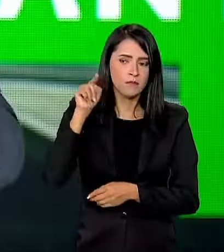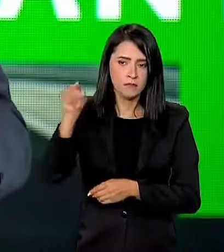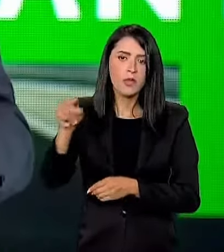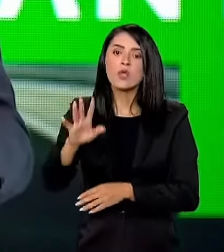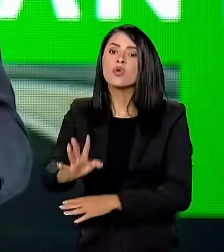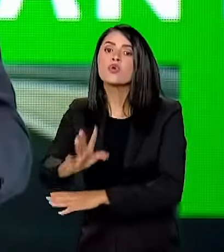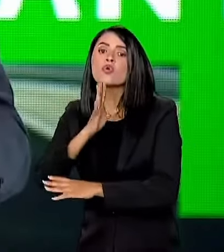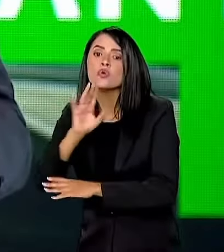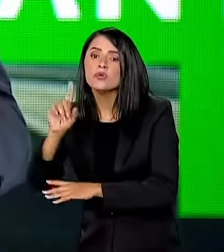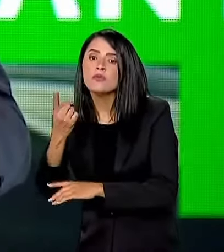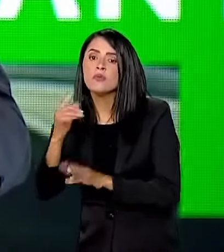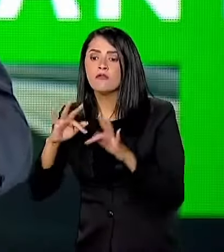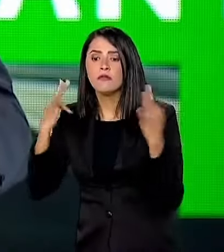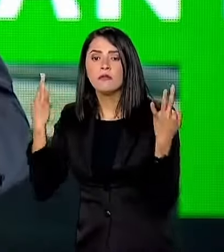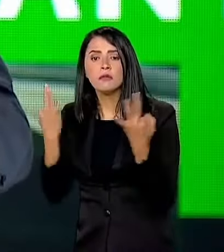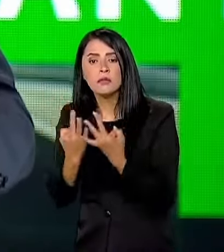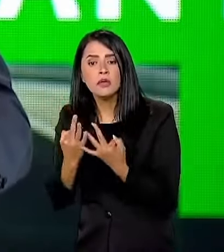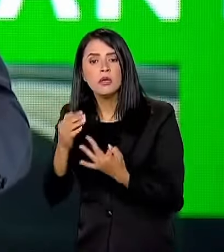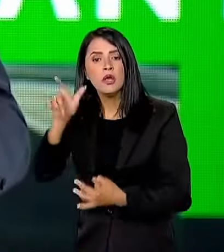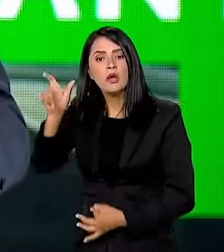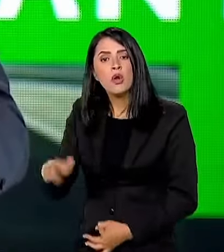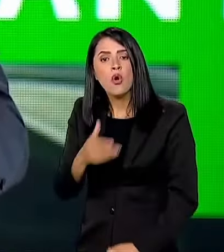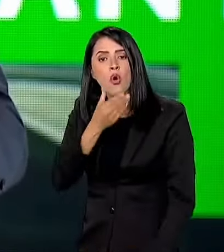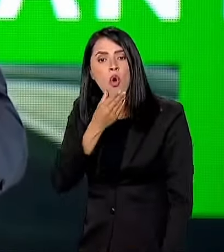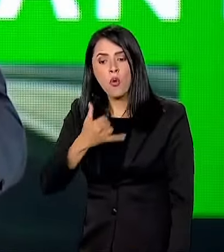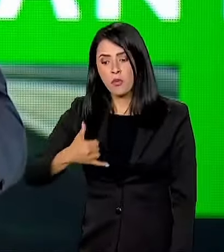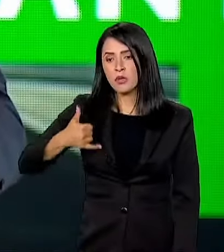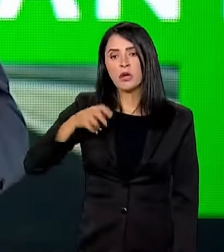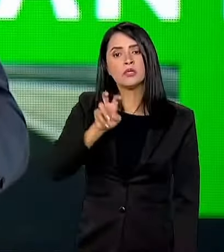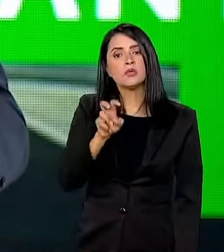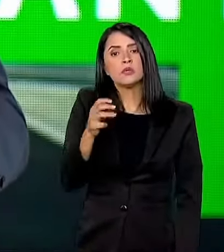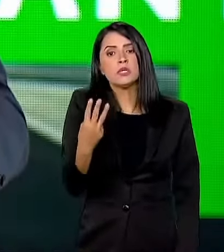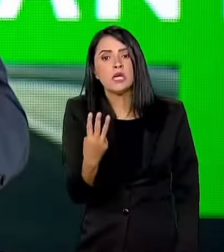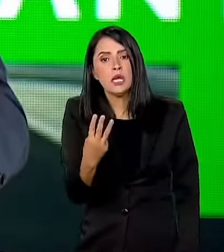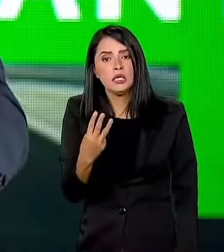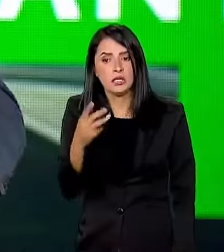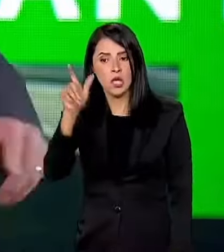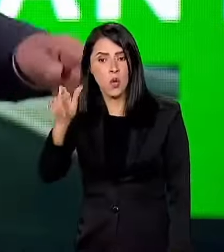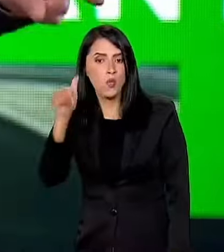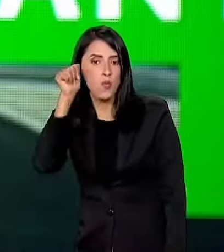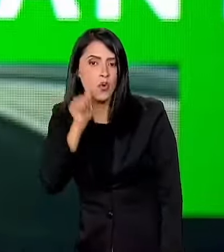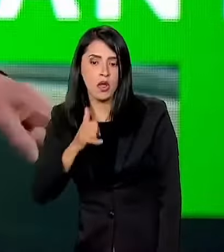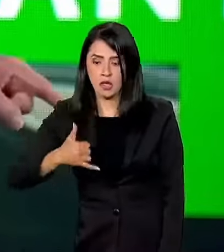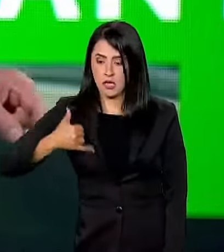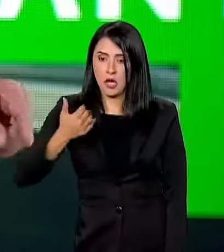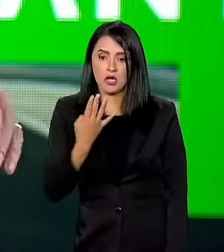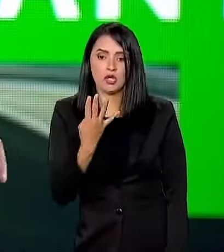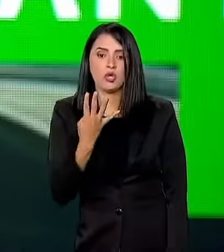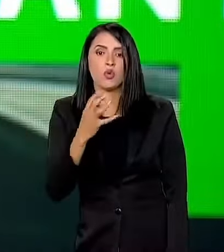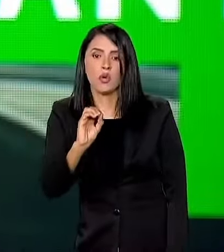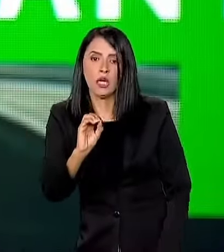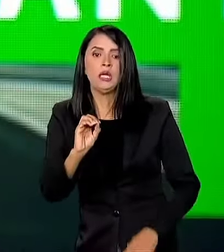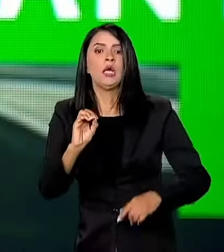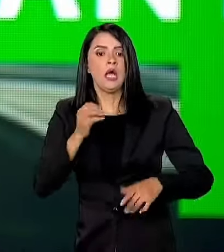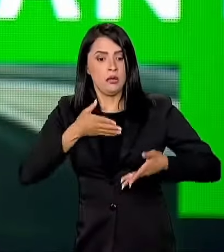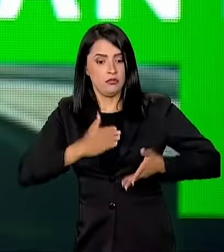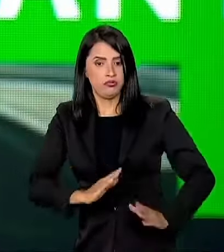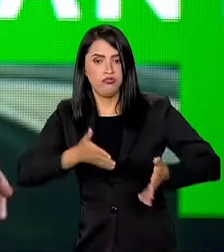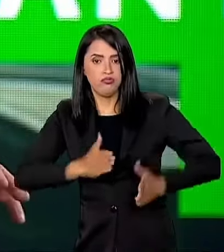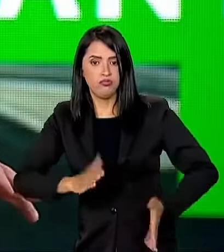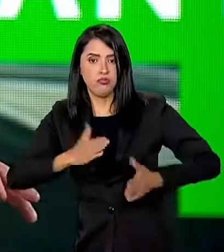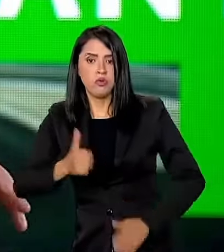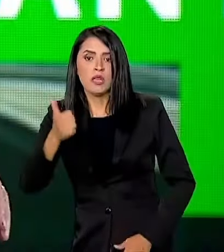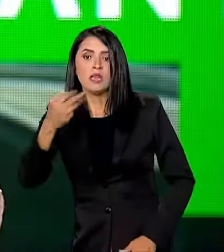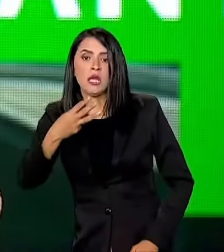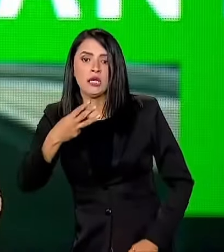uma família. Eu conheci um homem de 53 anos. Eu conheci uma mulher de 40 que teve 13 filhos.